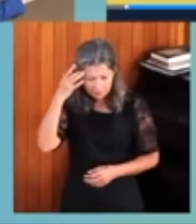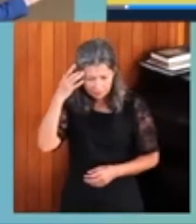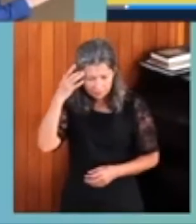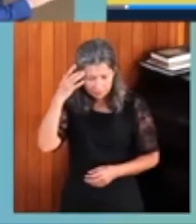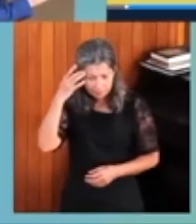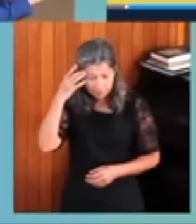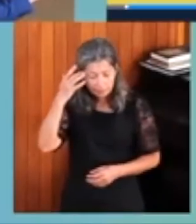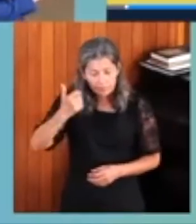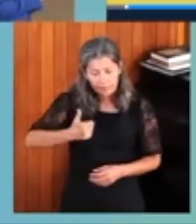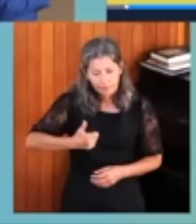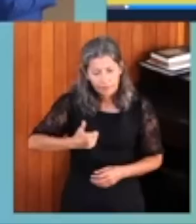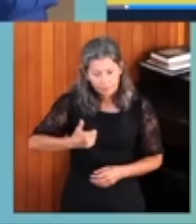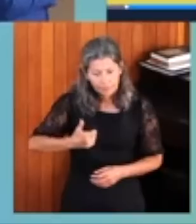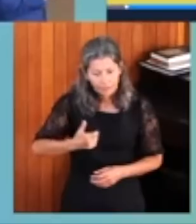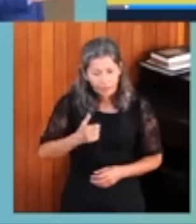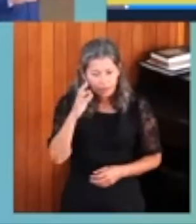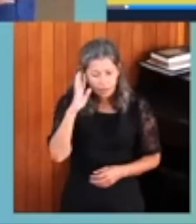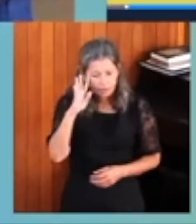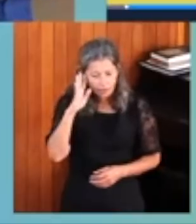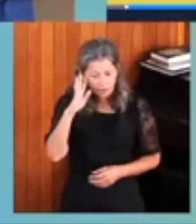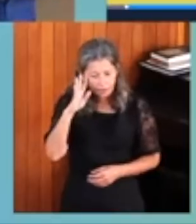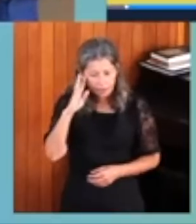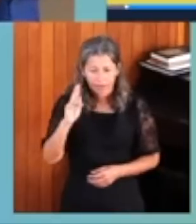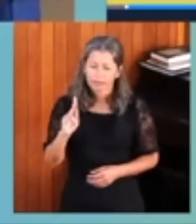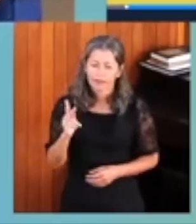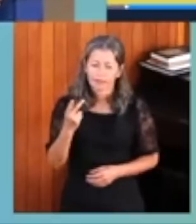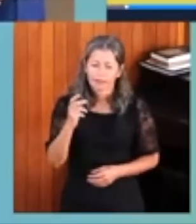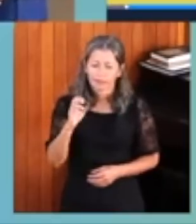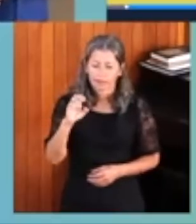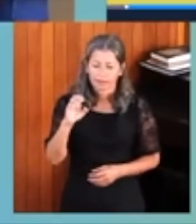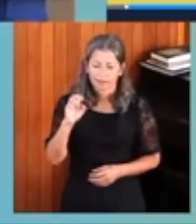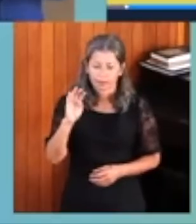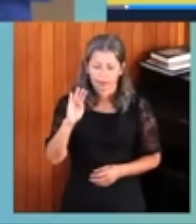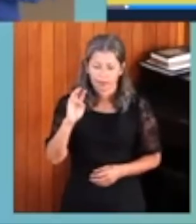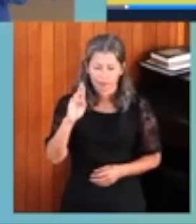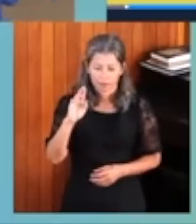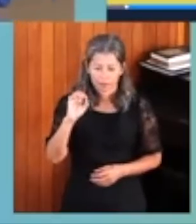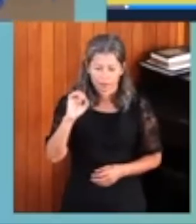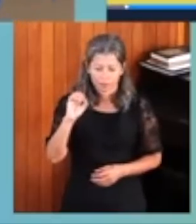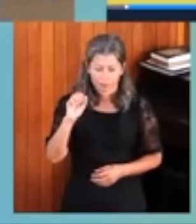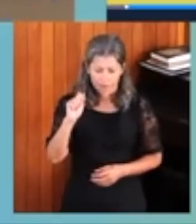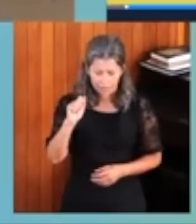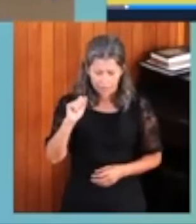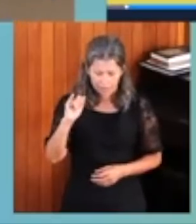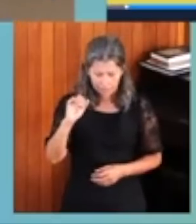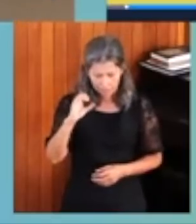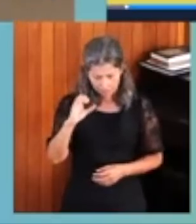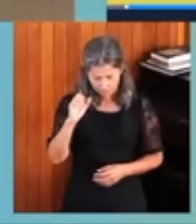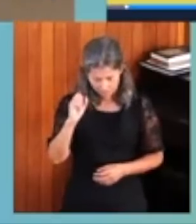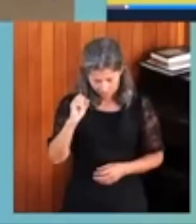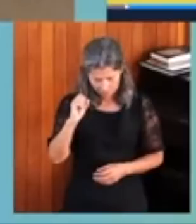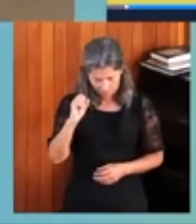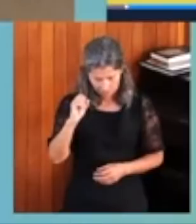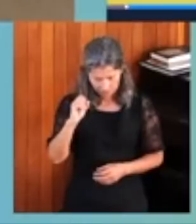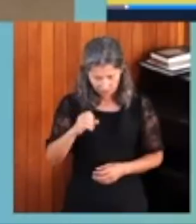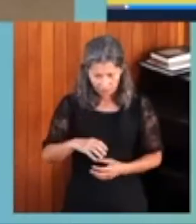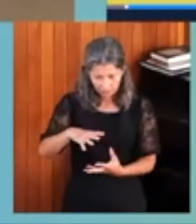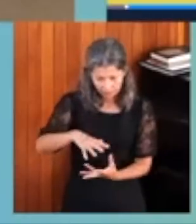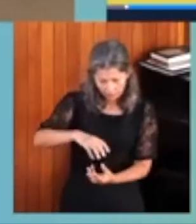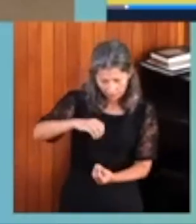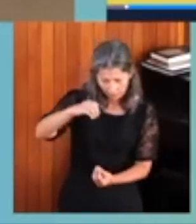lembrar, alma no hebraico, a palavra é nefesh, que significa, entre outras coisas, principalmente ser